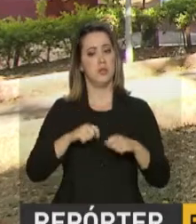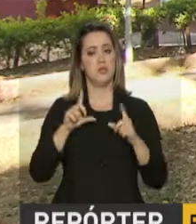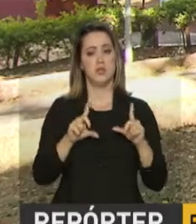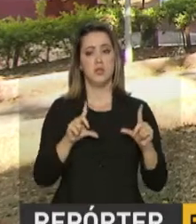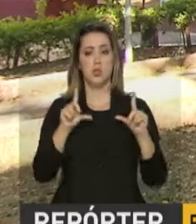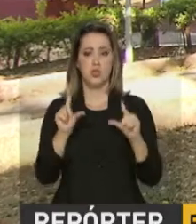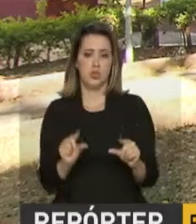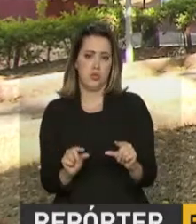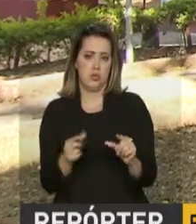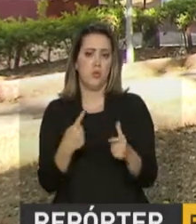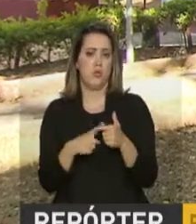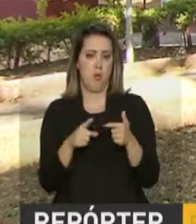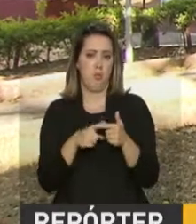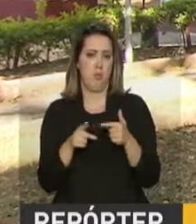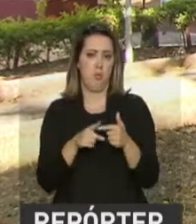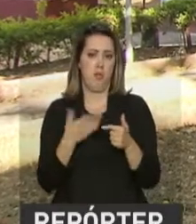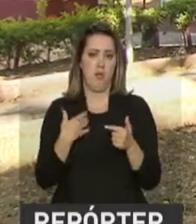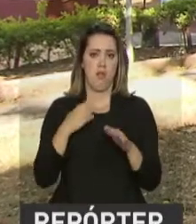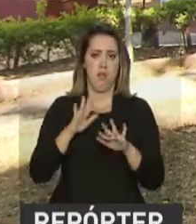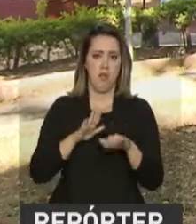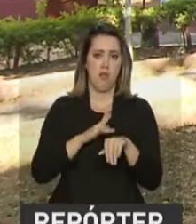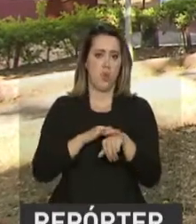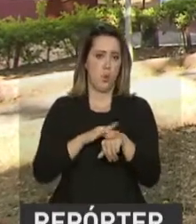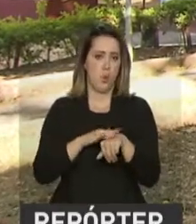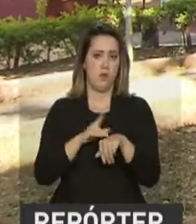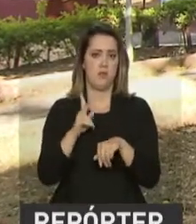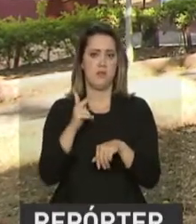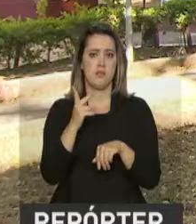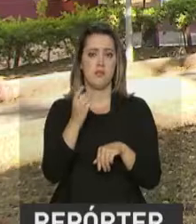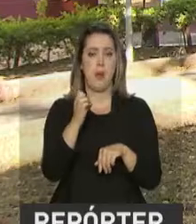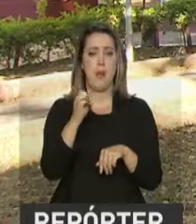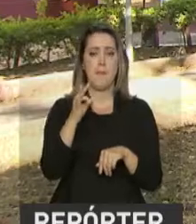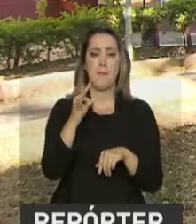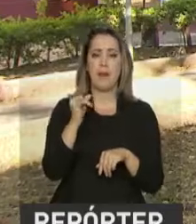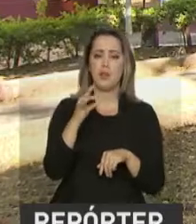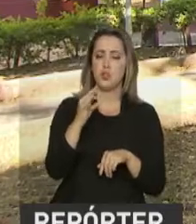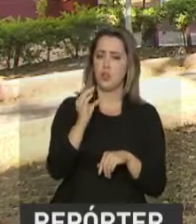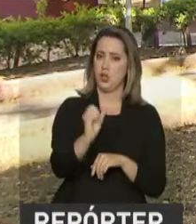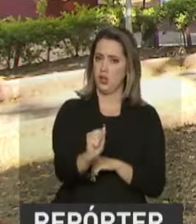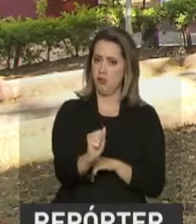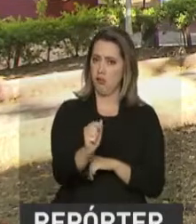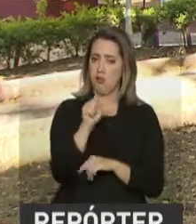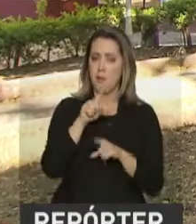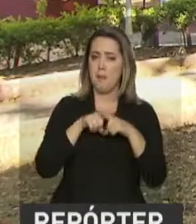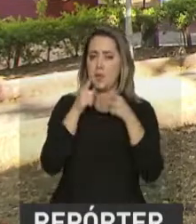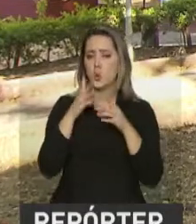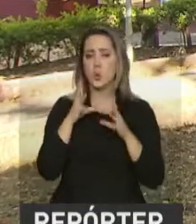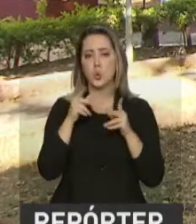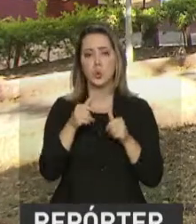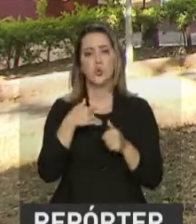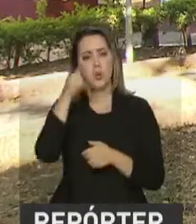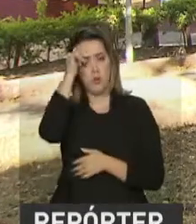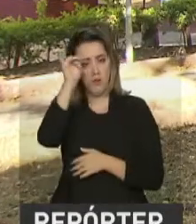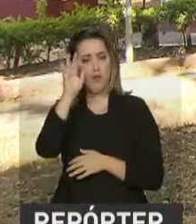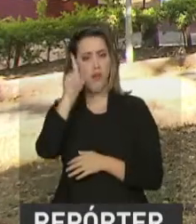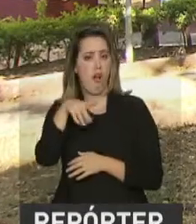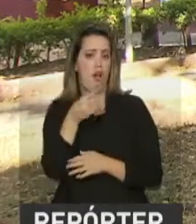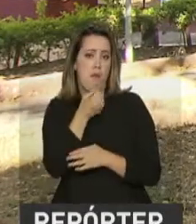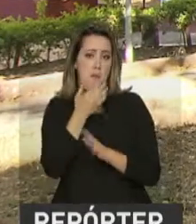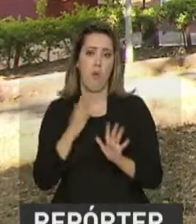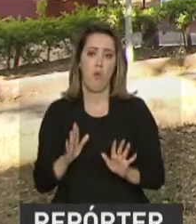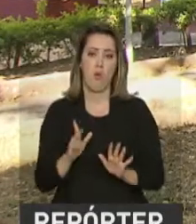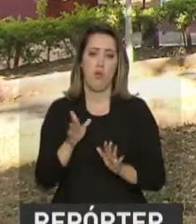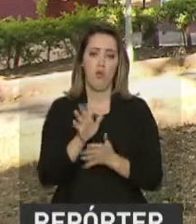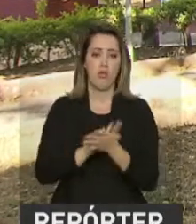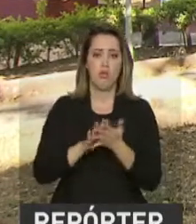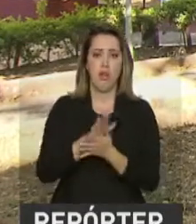coisas que possam afetar meu filho não é uma doença hepática então tudo que eu fizer pagam a nossa tá meu filho é bom nada